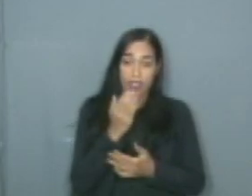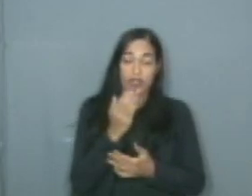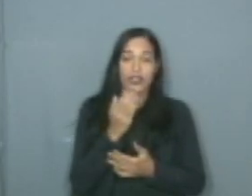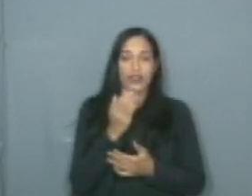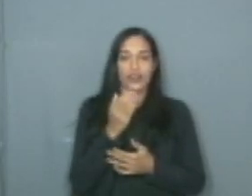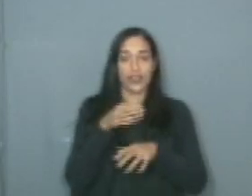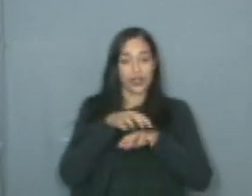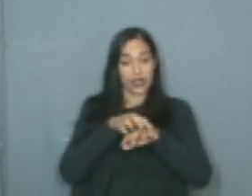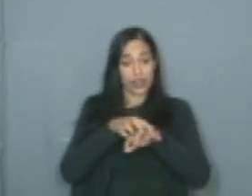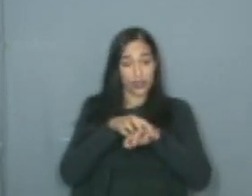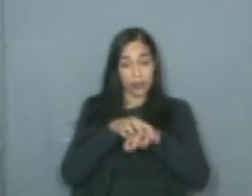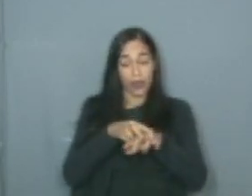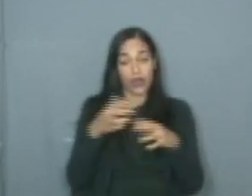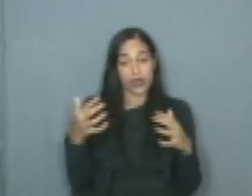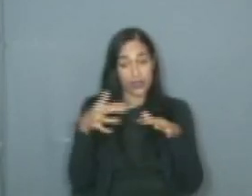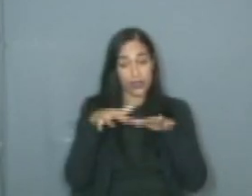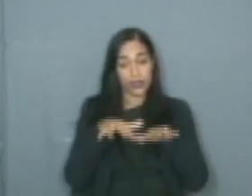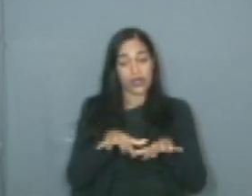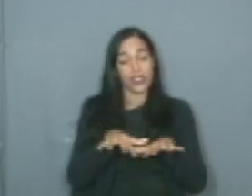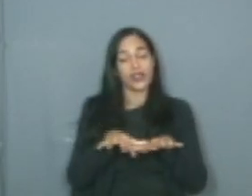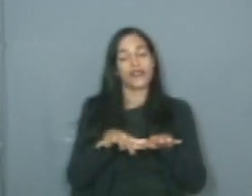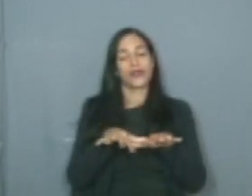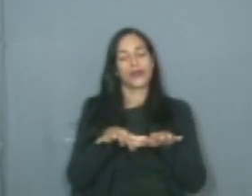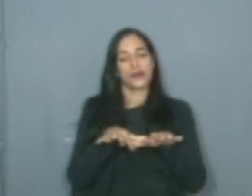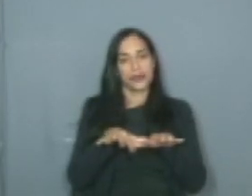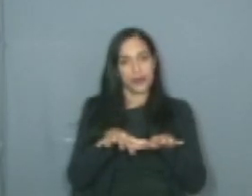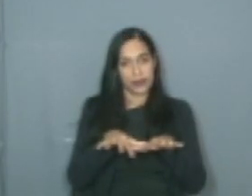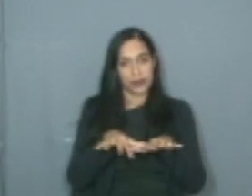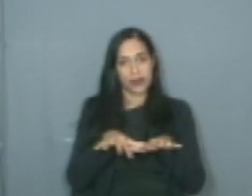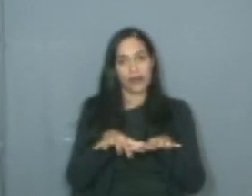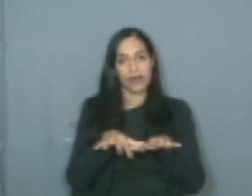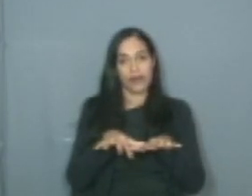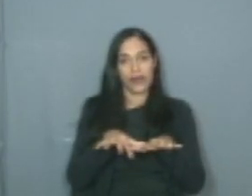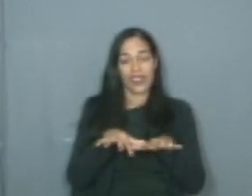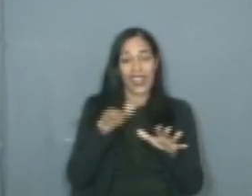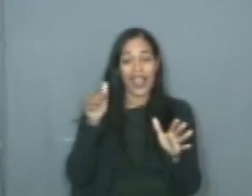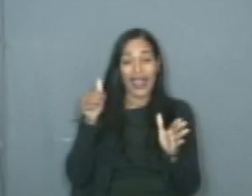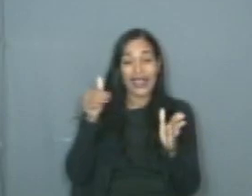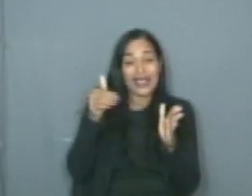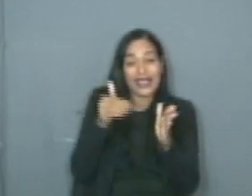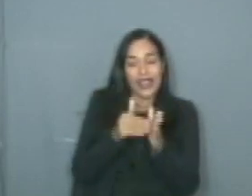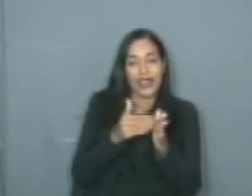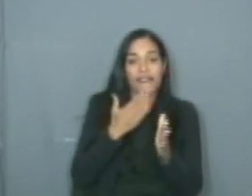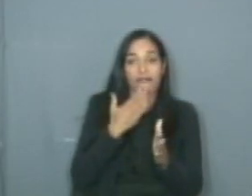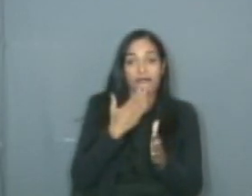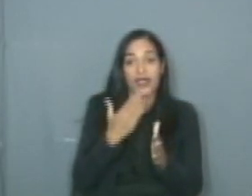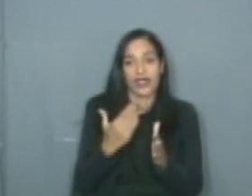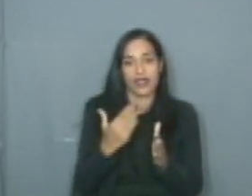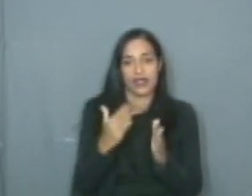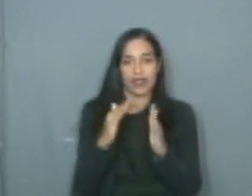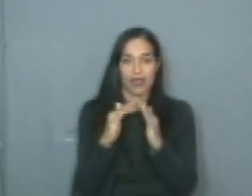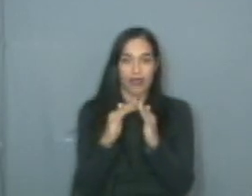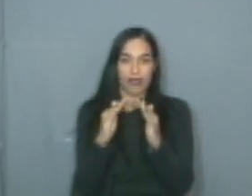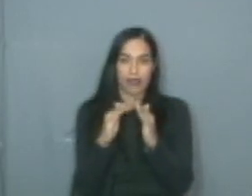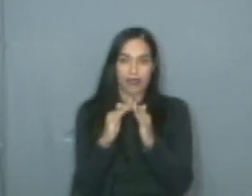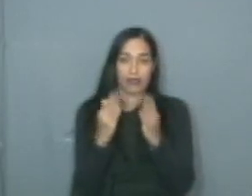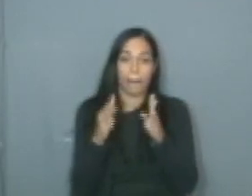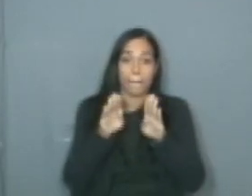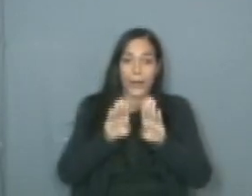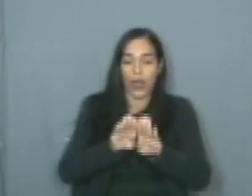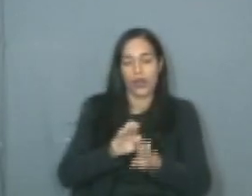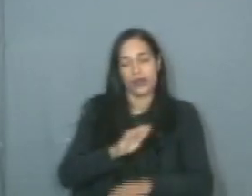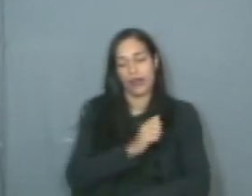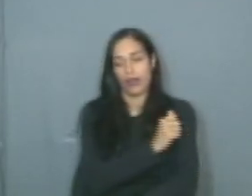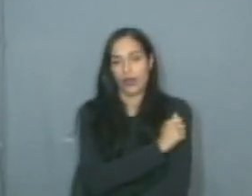esse transporte inclusivo devem chegar à porta do estudante. Então, o que é que